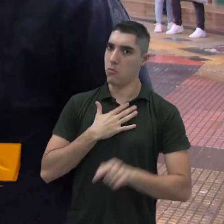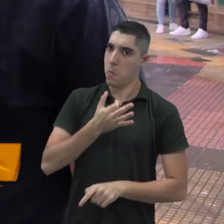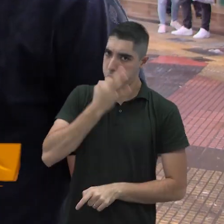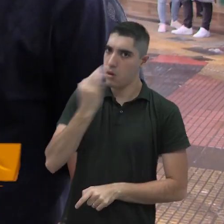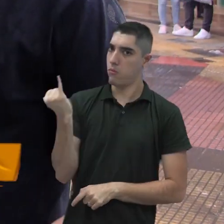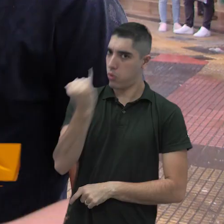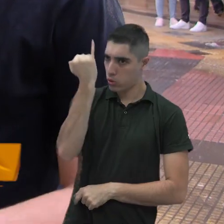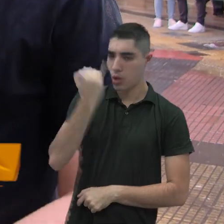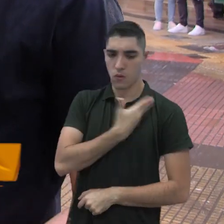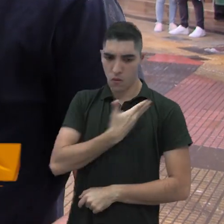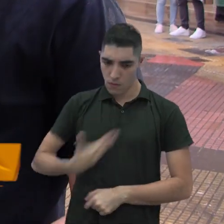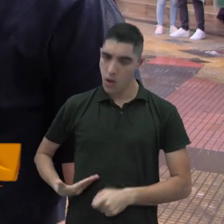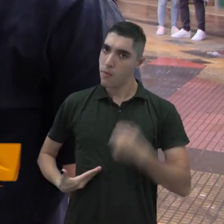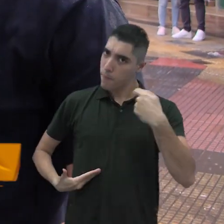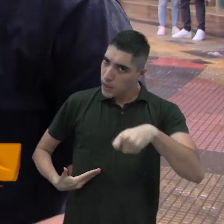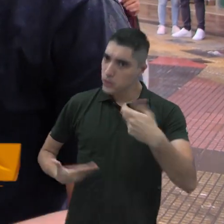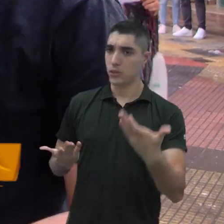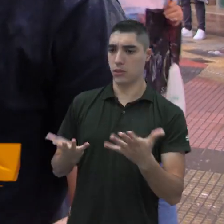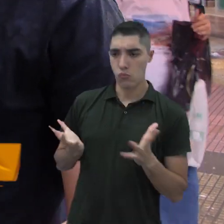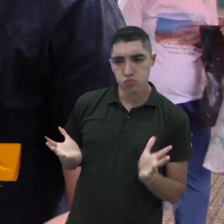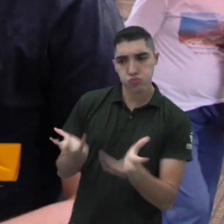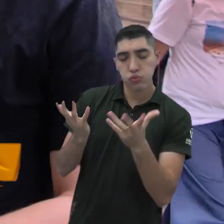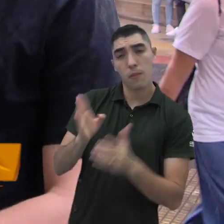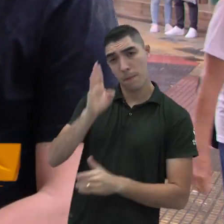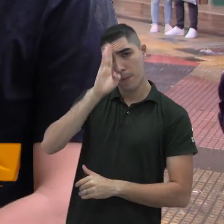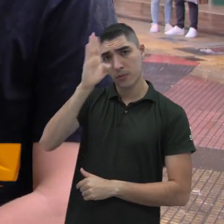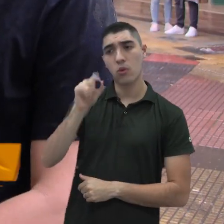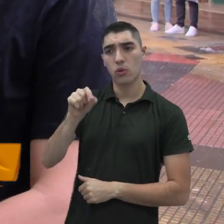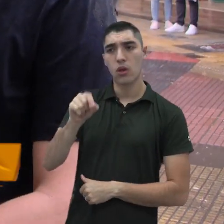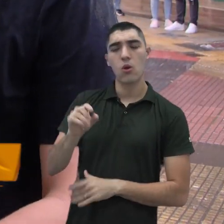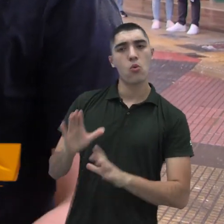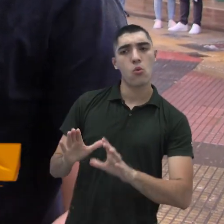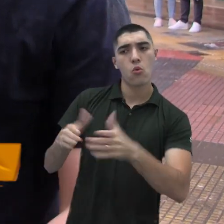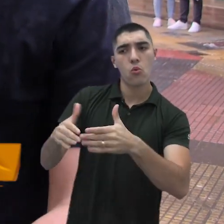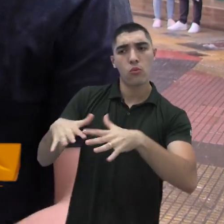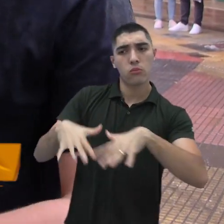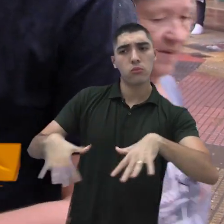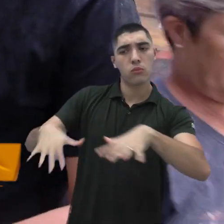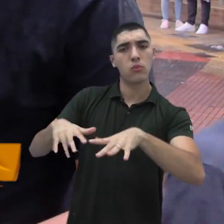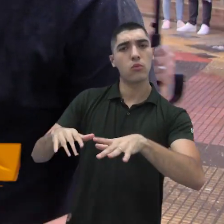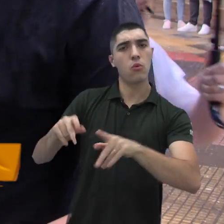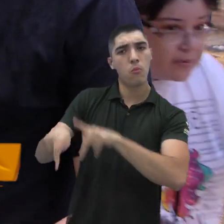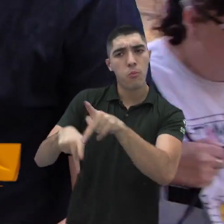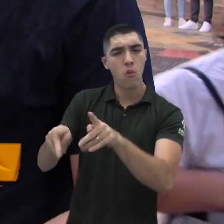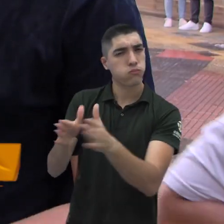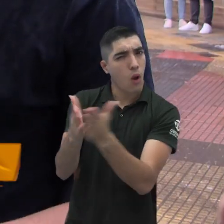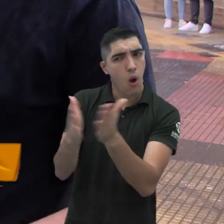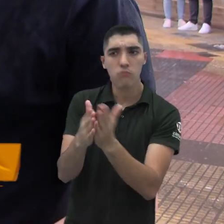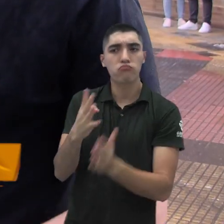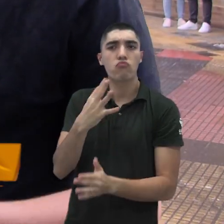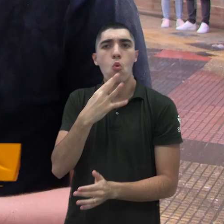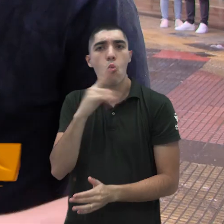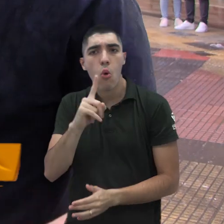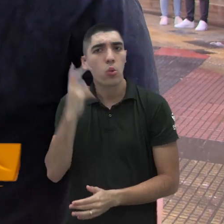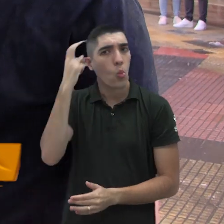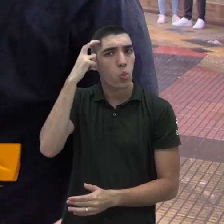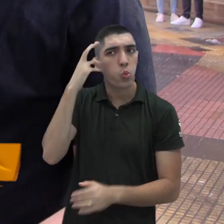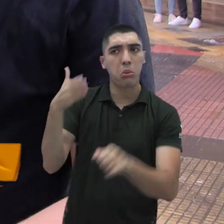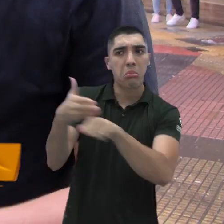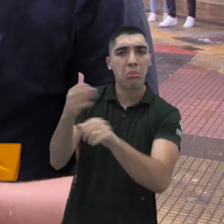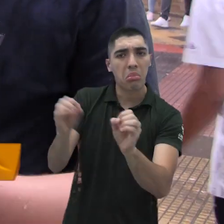interessante ter iniciativa do governo para, principalmente, a população mais carente ter acesso à cultura e alguns eventos que